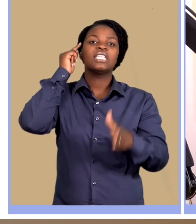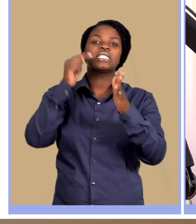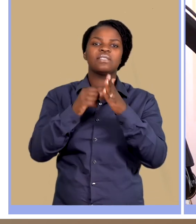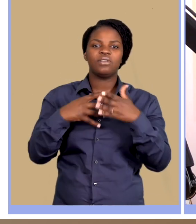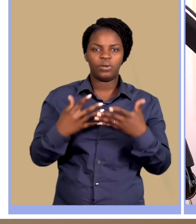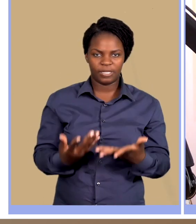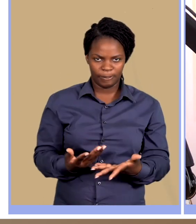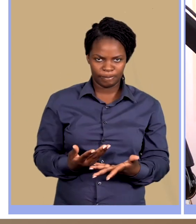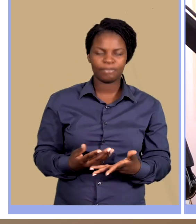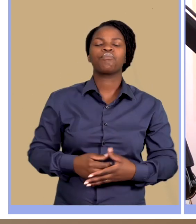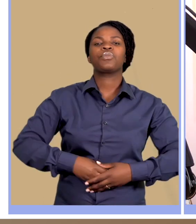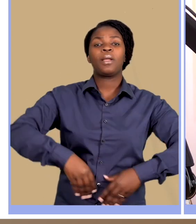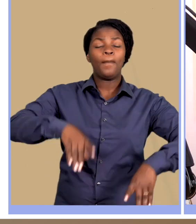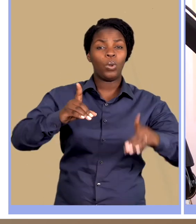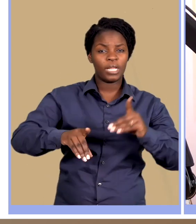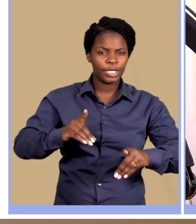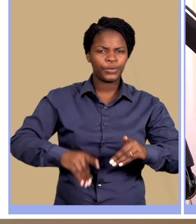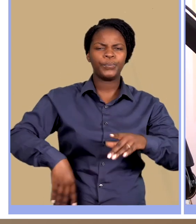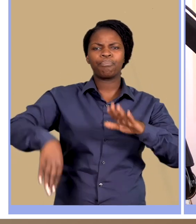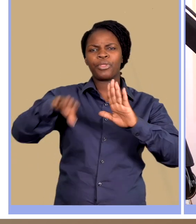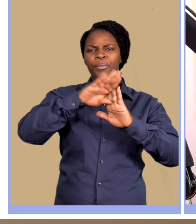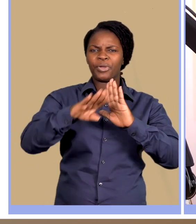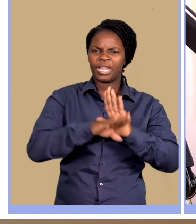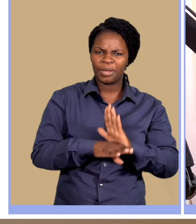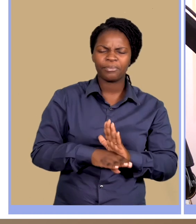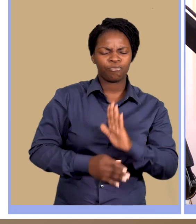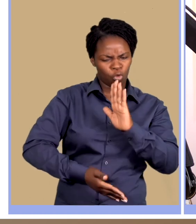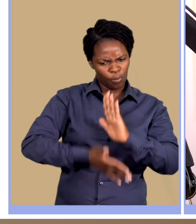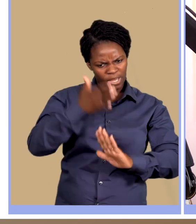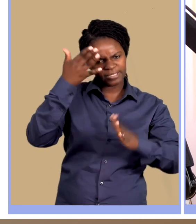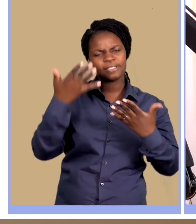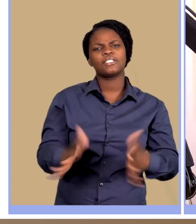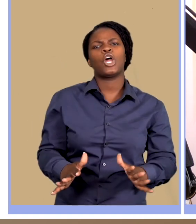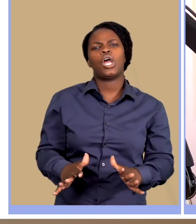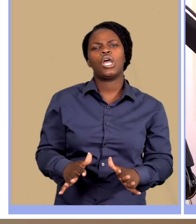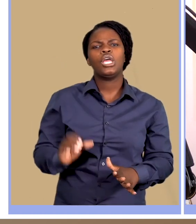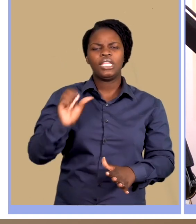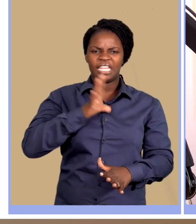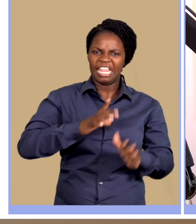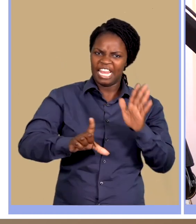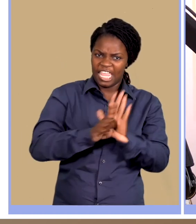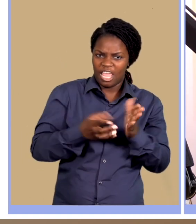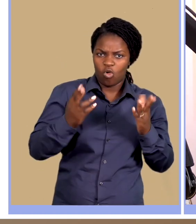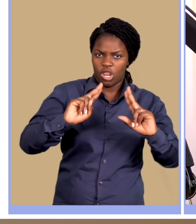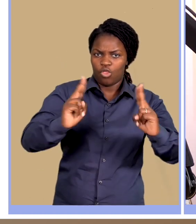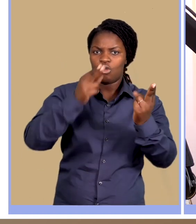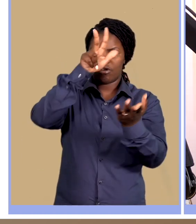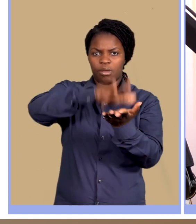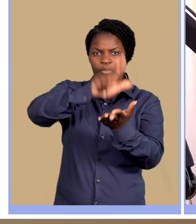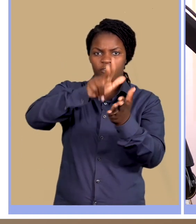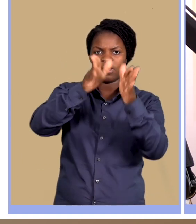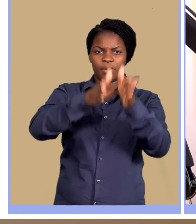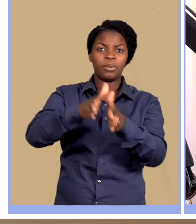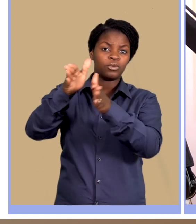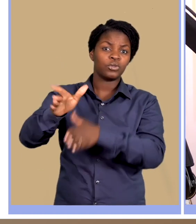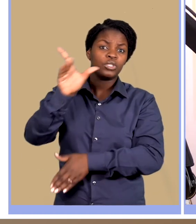quadro político e programático as coisas estão a iniciar. Temos a Lei de Defesa e Promoção dos Direitos da Pessoa com